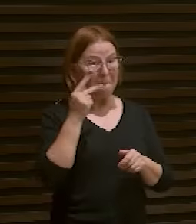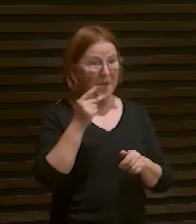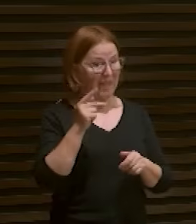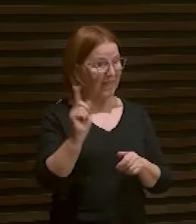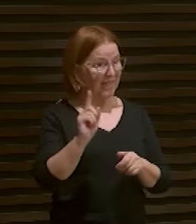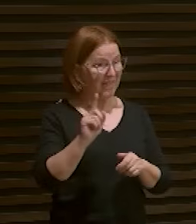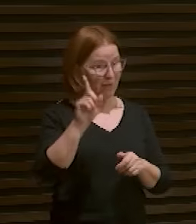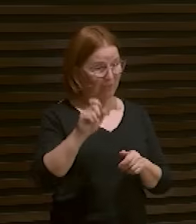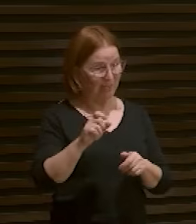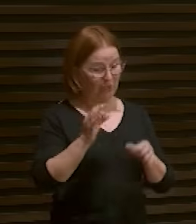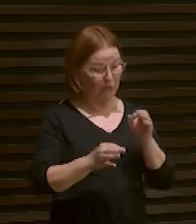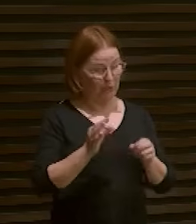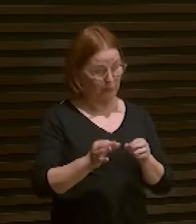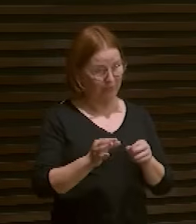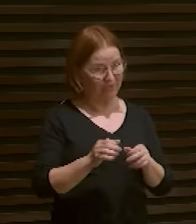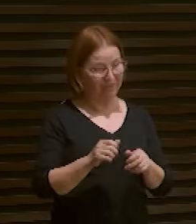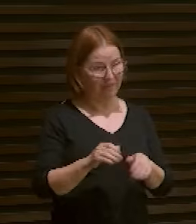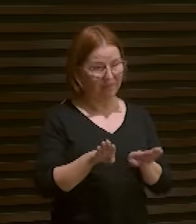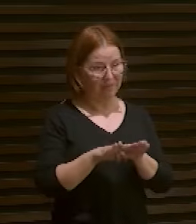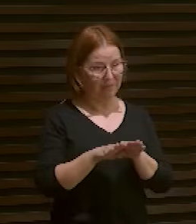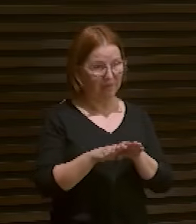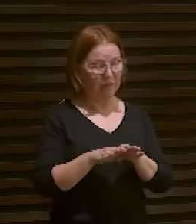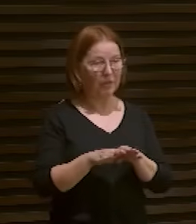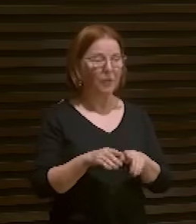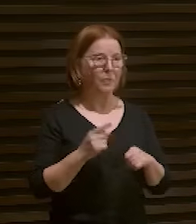julgados. Porque com a medida,